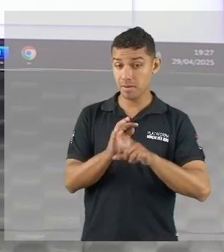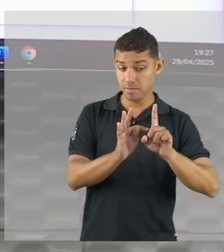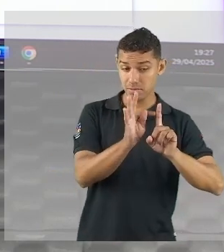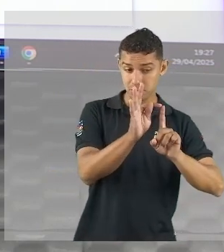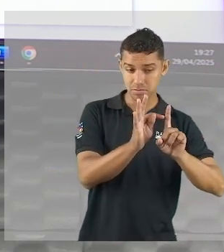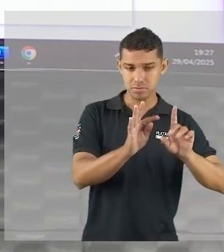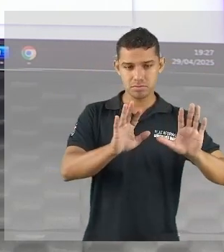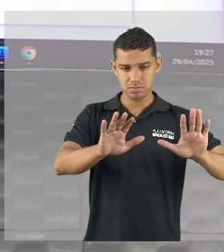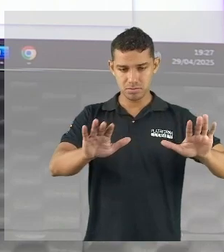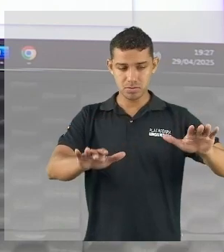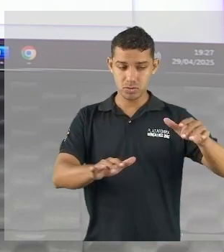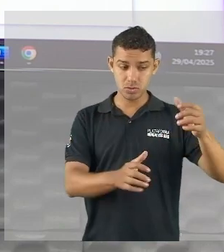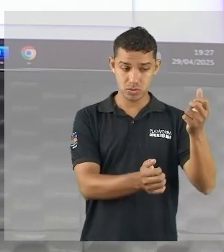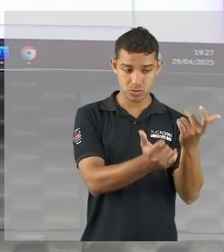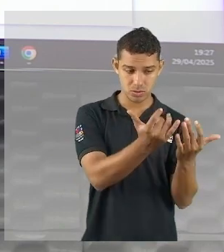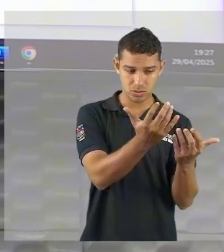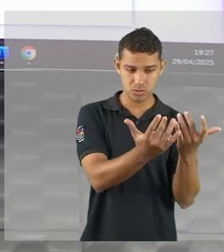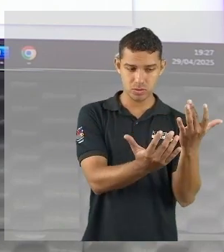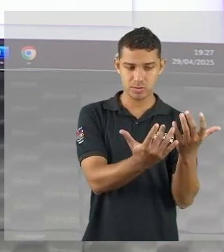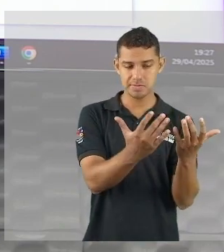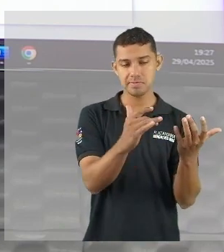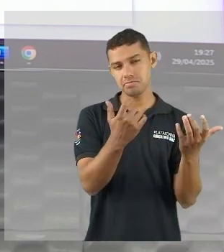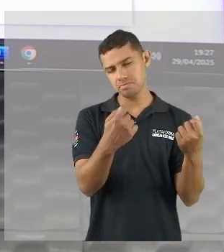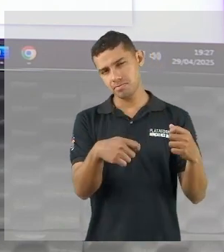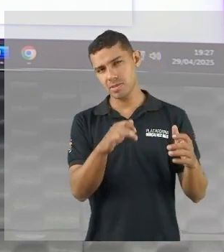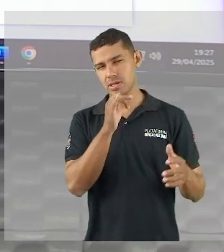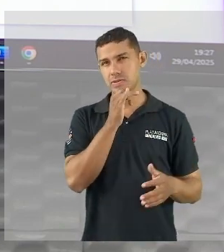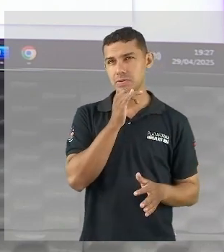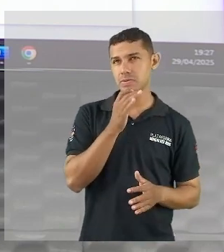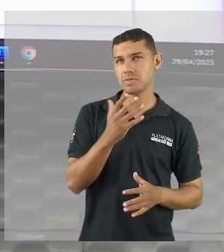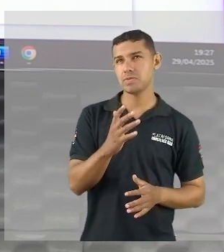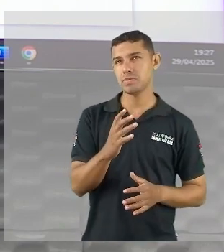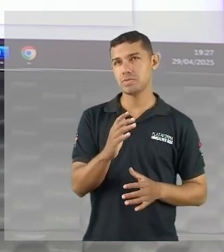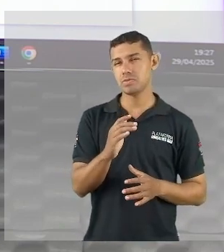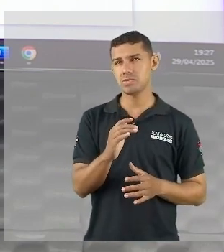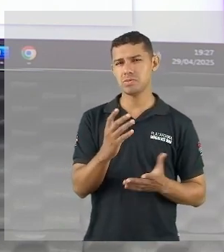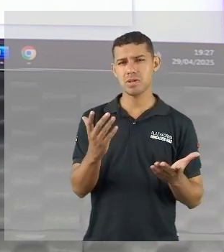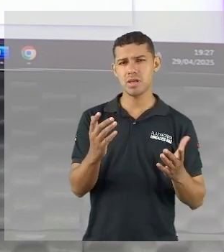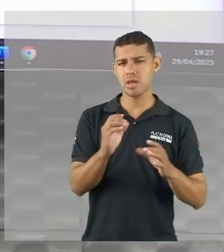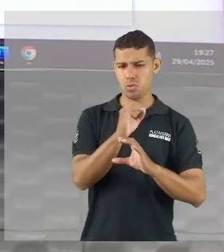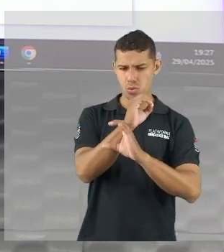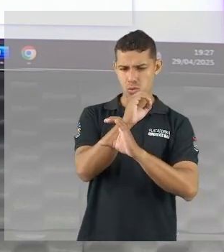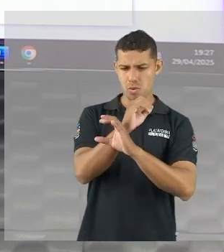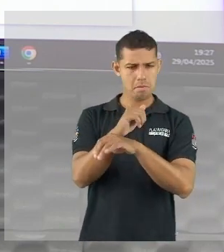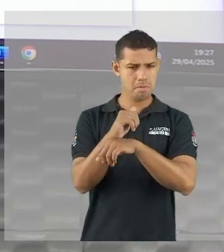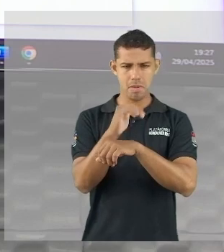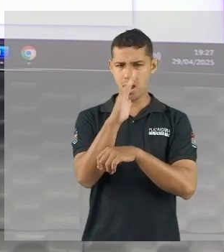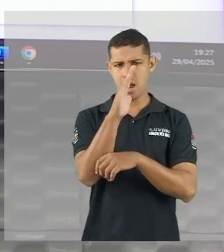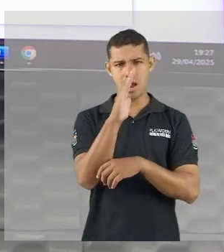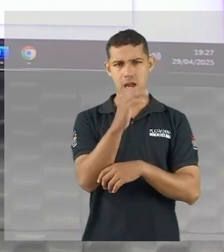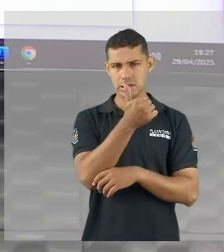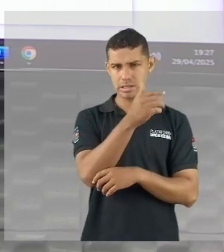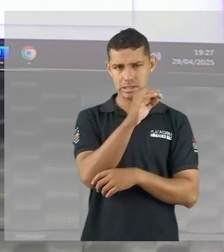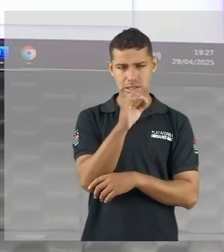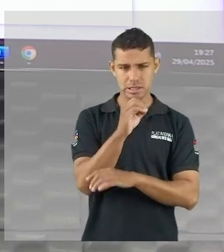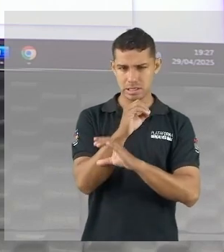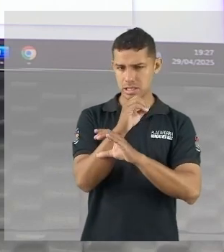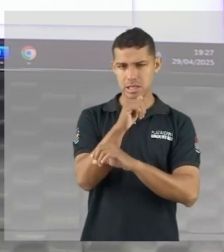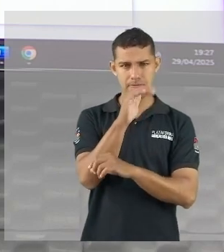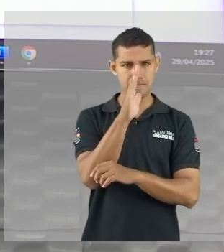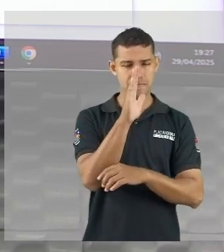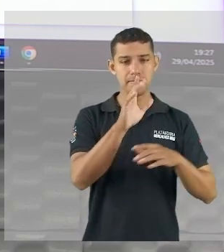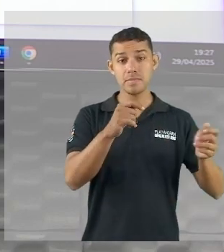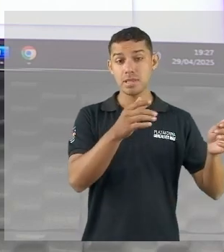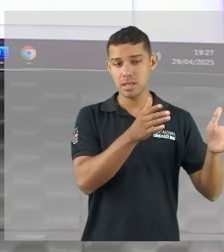temperatura. O fogo precisa estar, vamos dizer assim, ele chegar a uma temperatura maior. Então, por isso que você tem